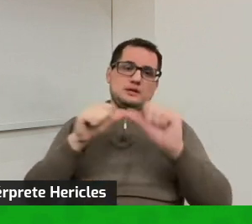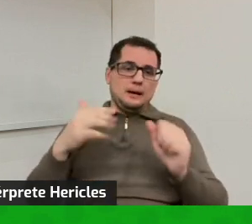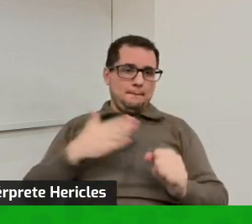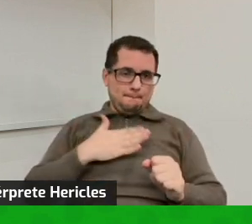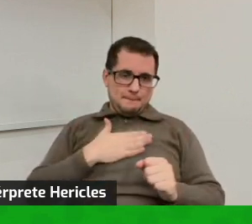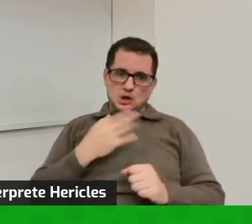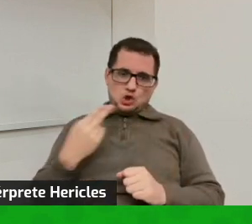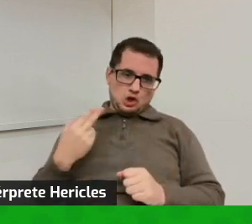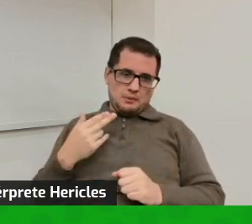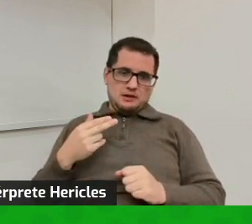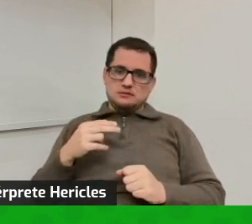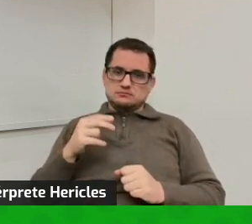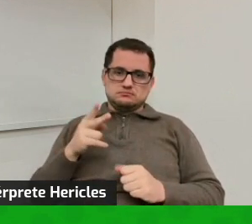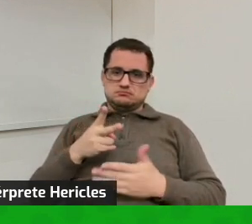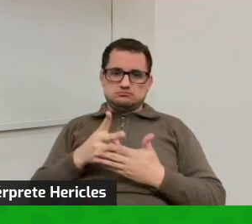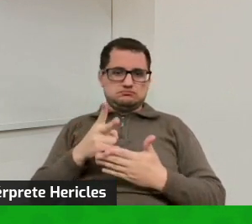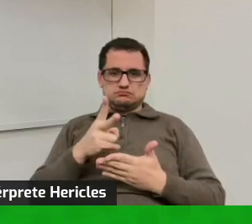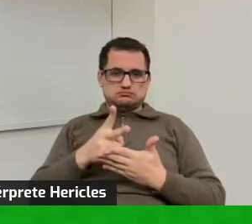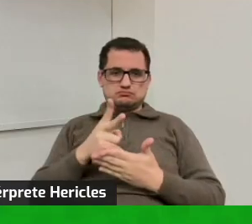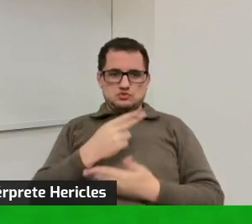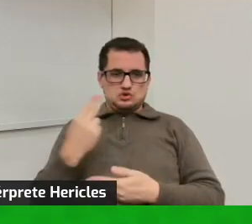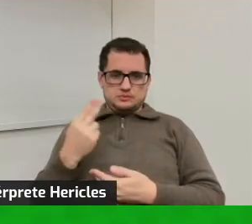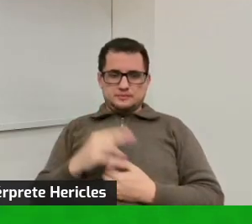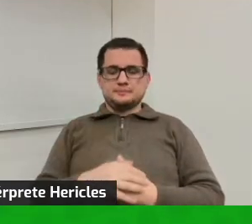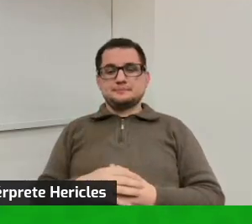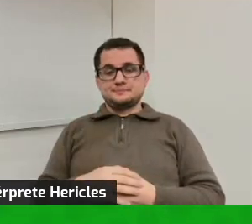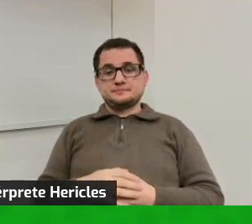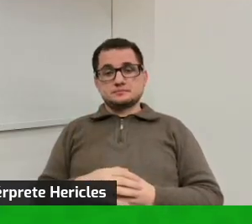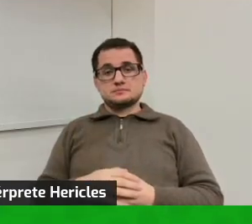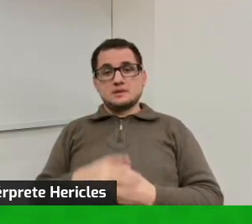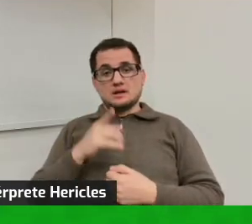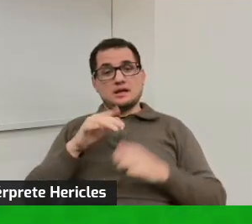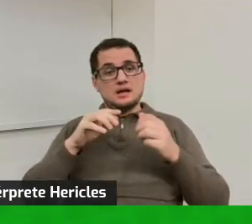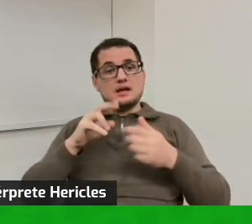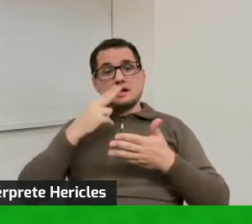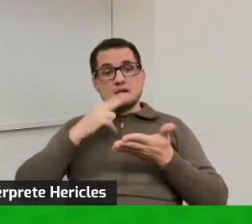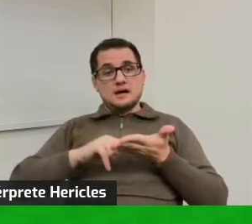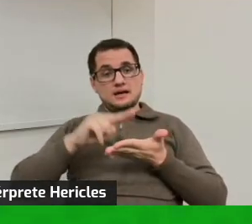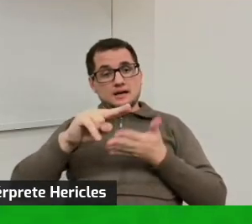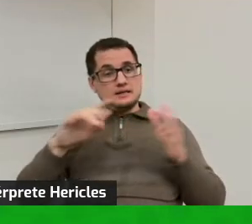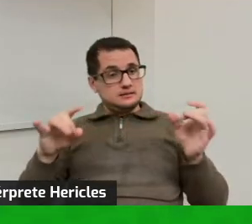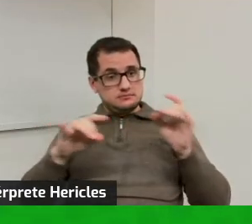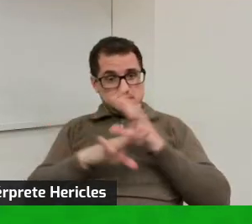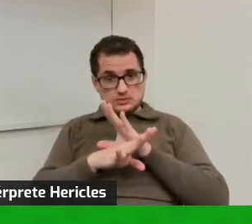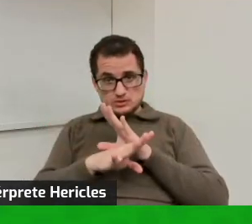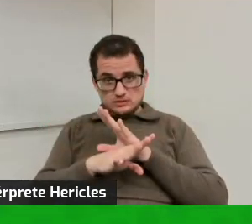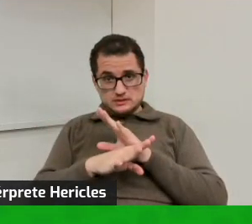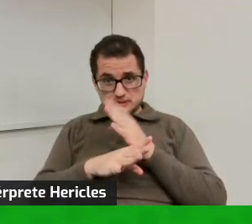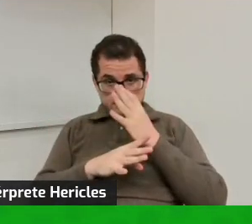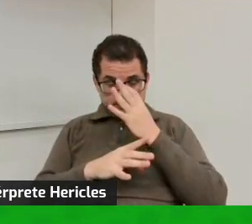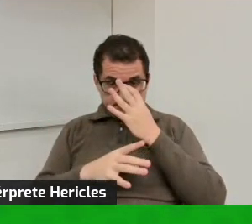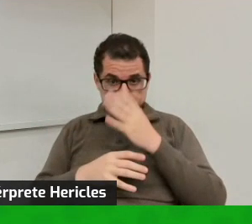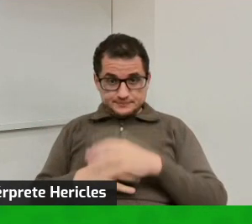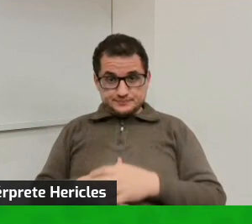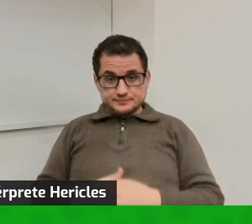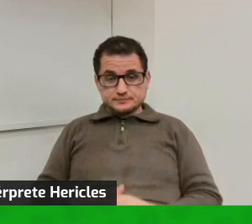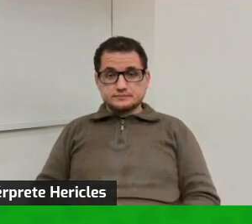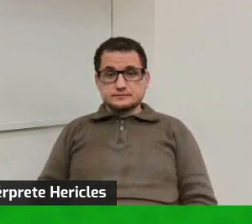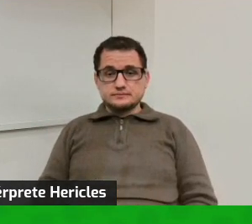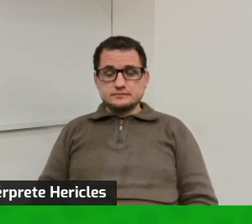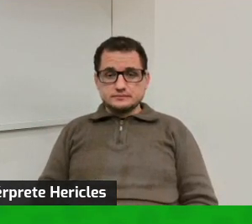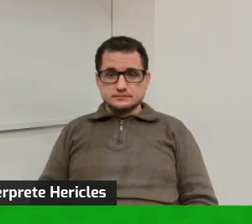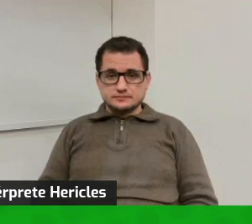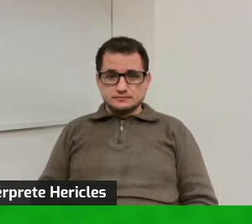Vargas. Perfeito. Montei a minha carta. E aqui agora ela está para... Deixa eu tirar esse daqui de cima, que não faz muito